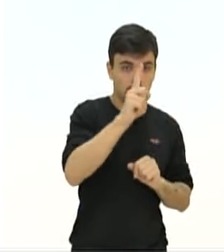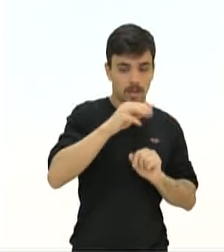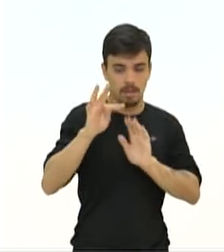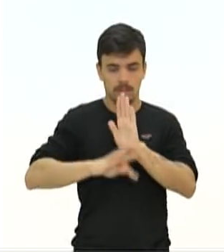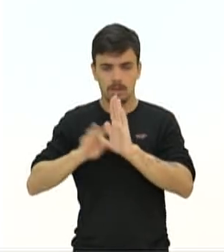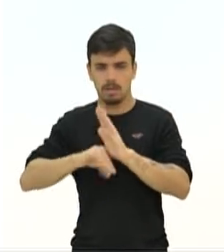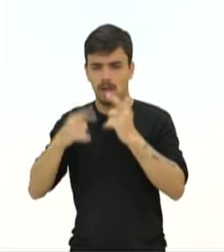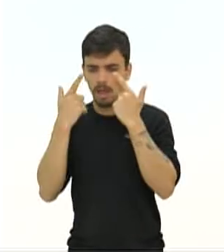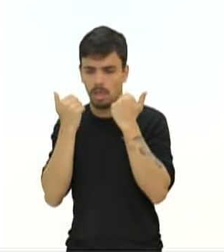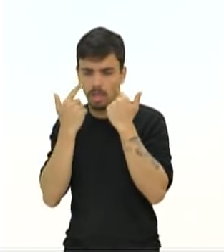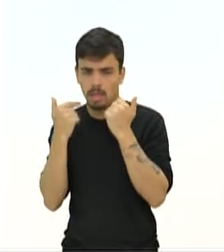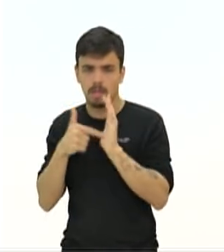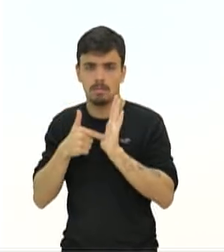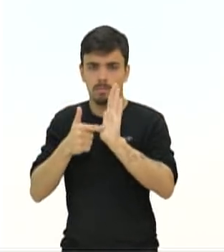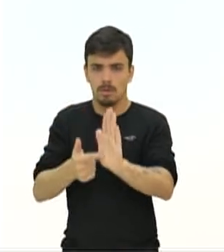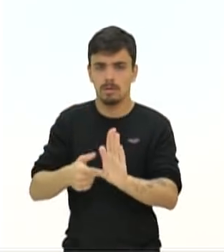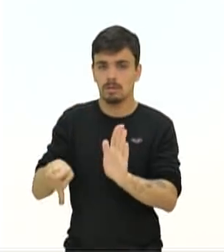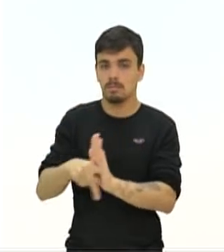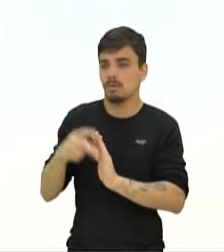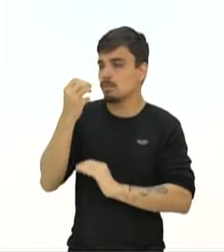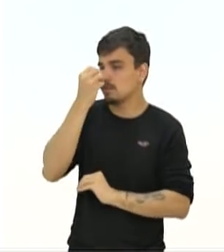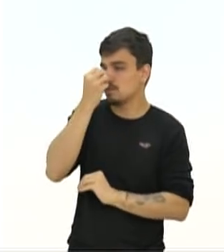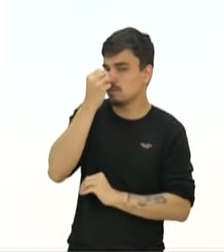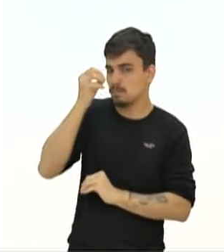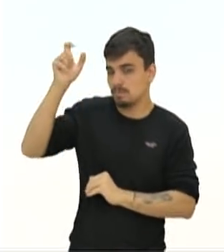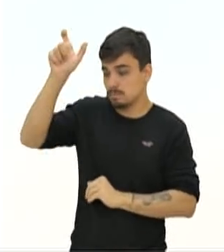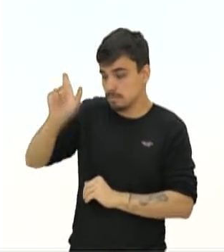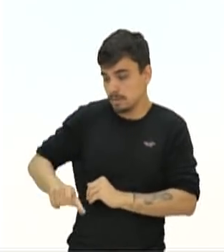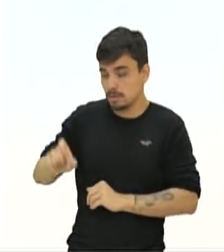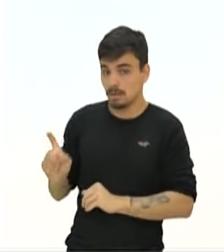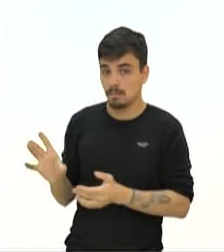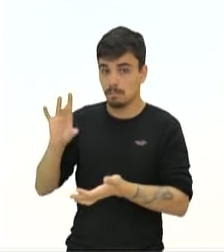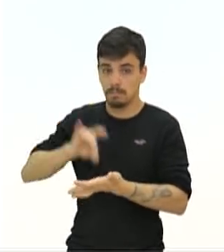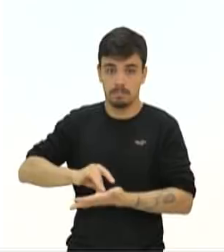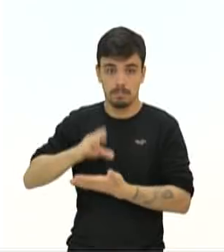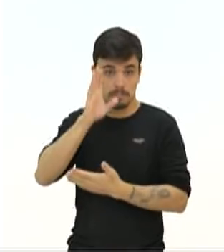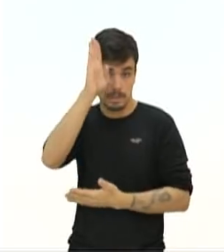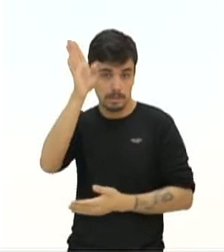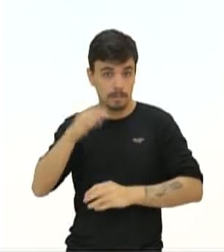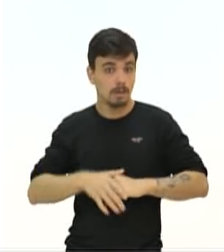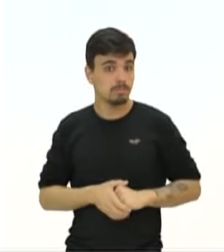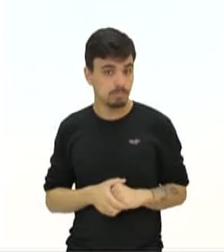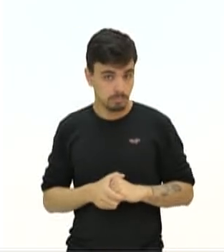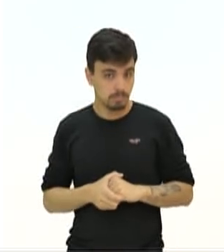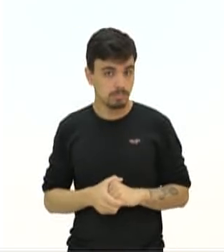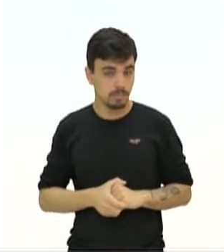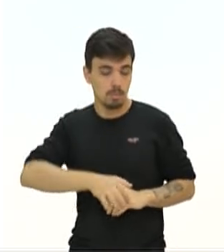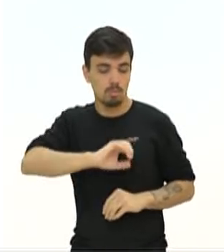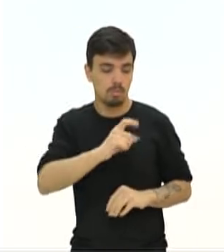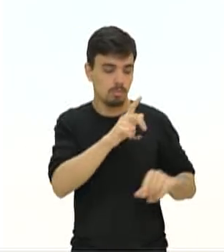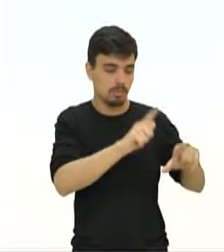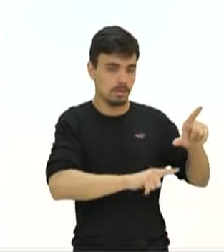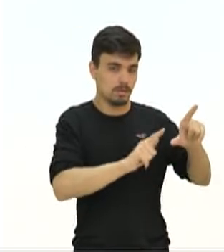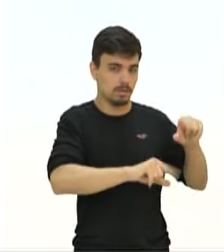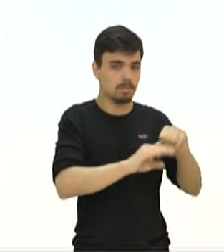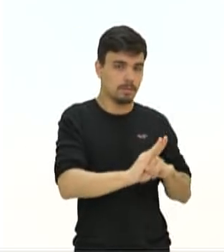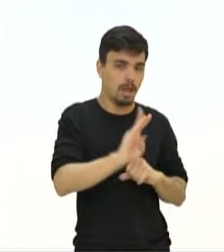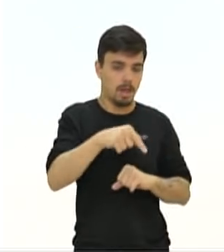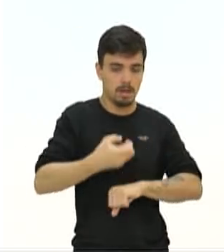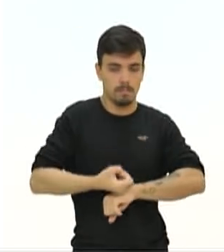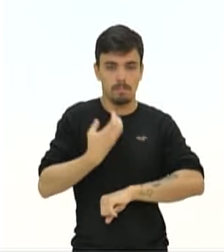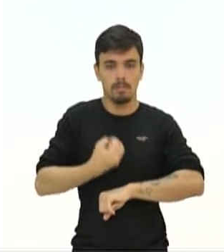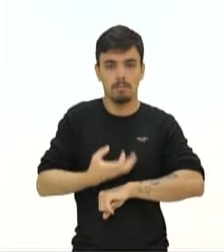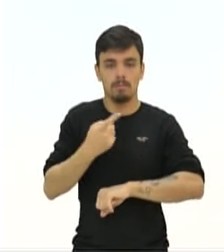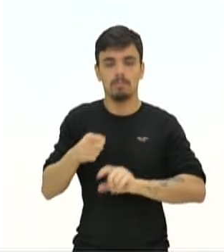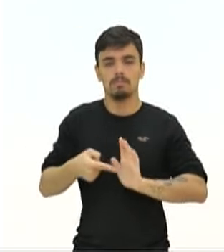dramáticos que trazem a figura do palhaço como personagem principal. Será? Letra B. Poesias que